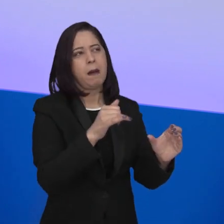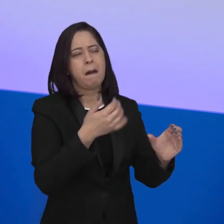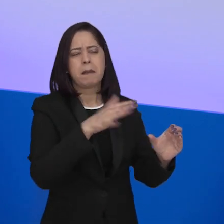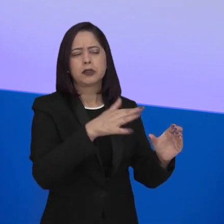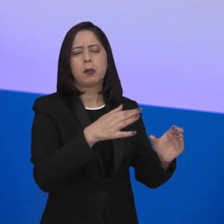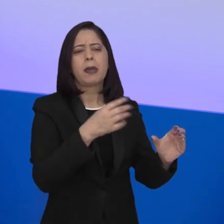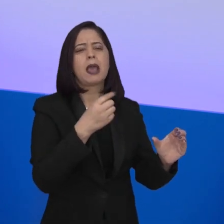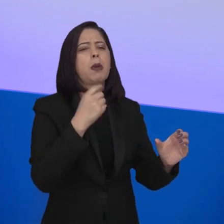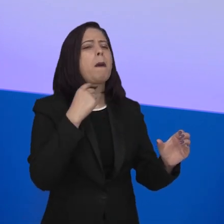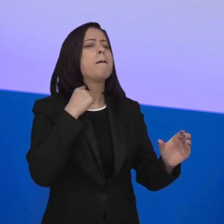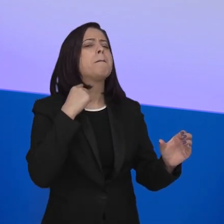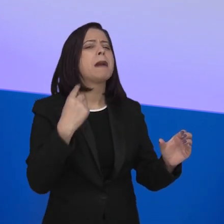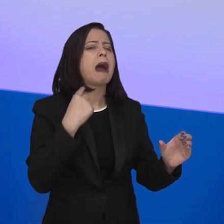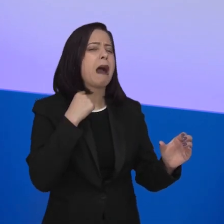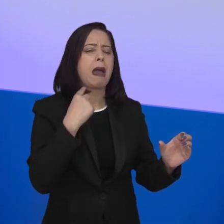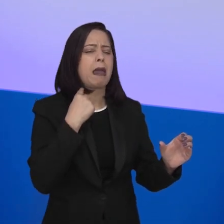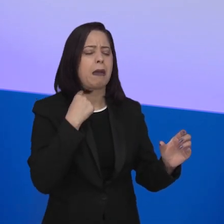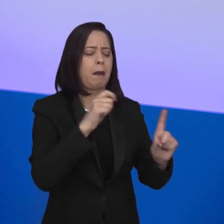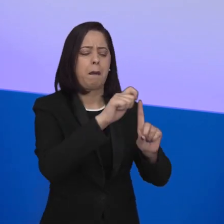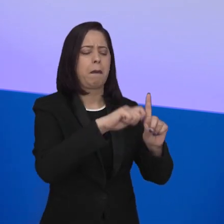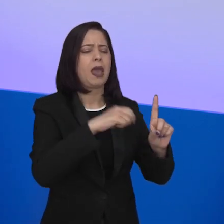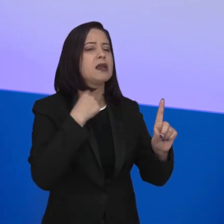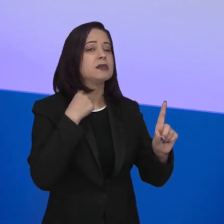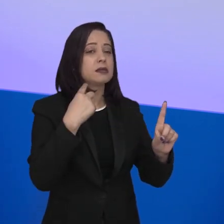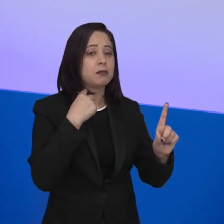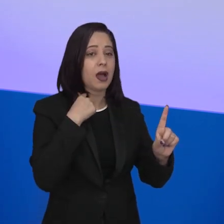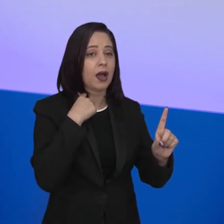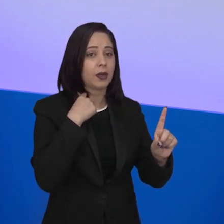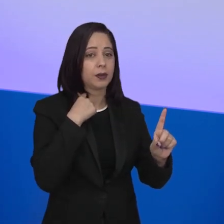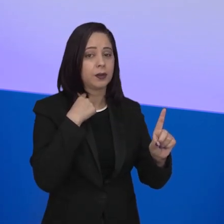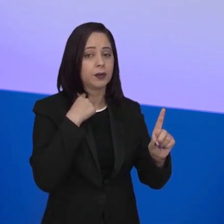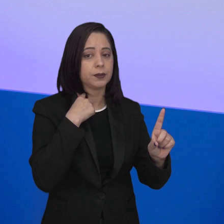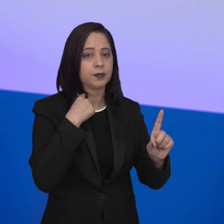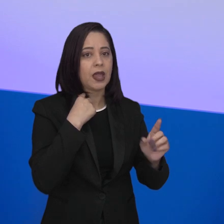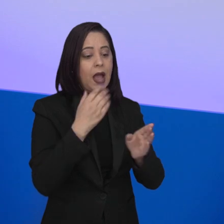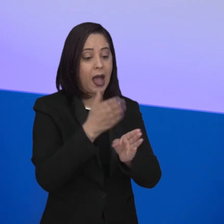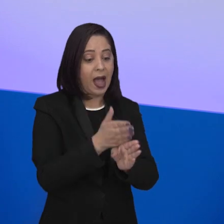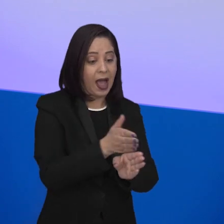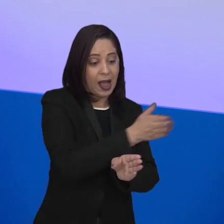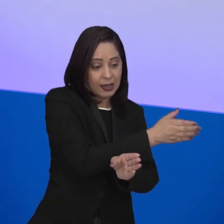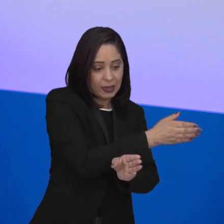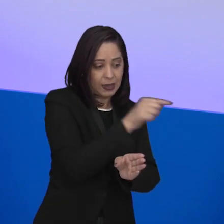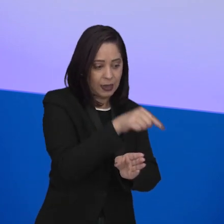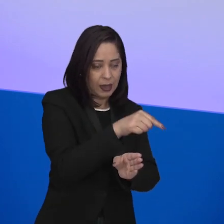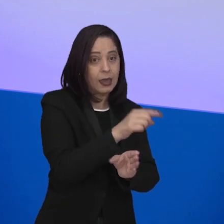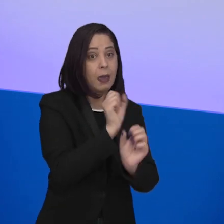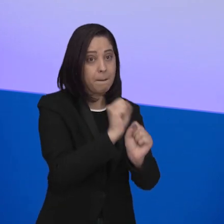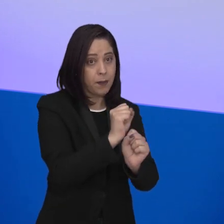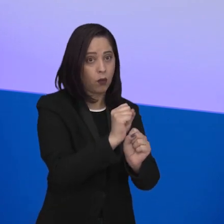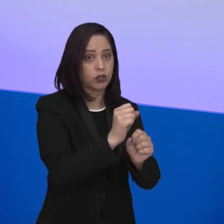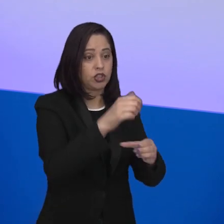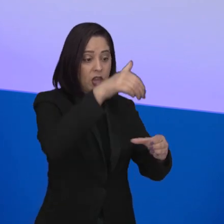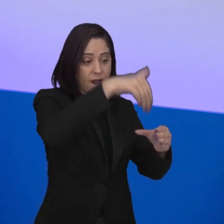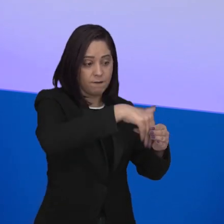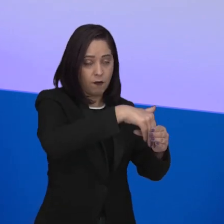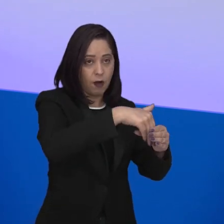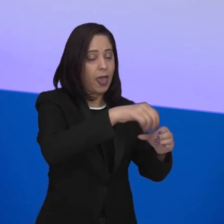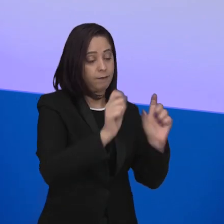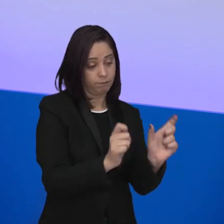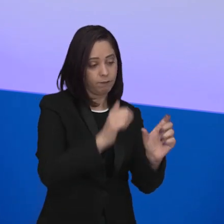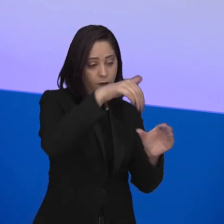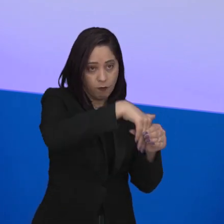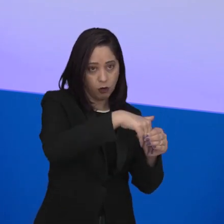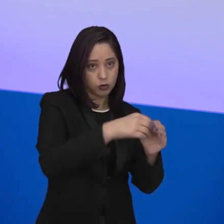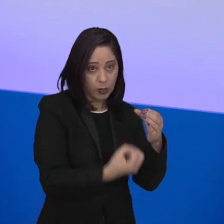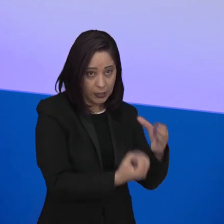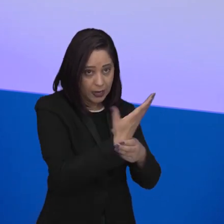mês 5, para que é o prazo fatal para quem quiser tirar o título de eleitor ou regularizar